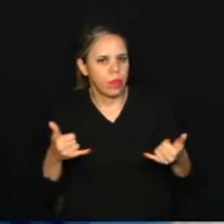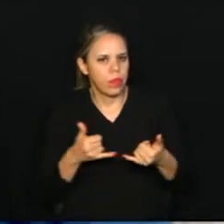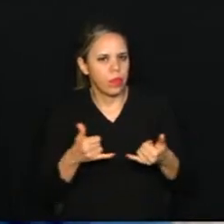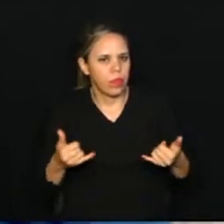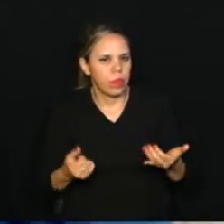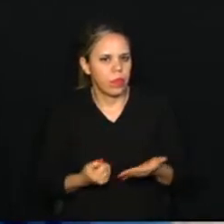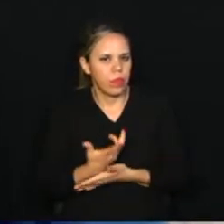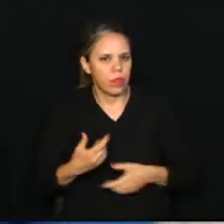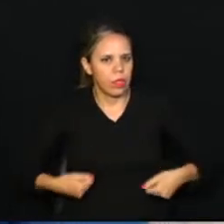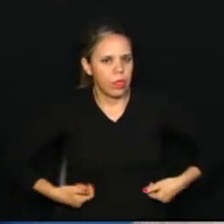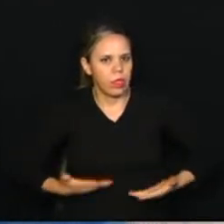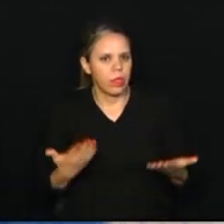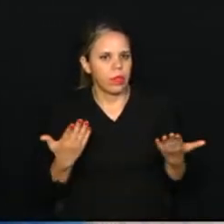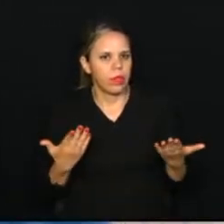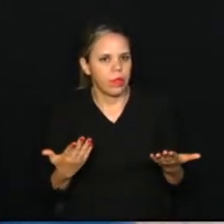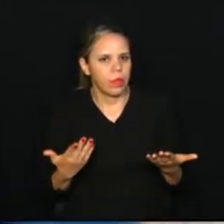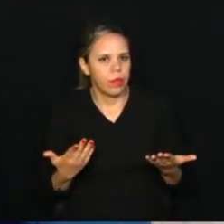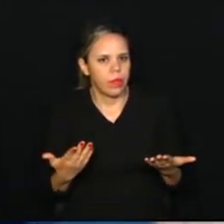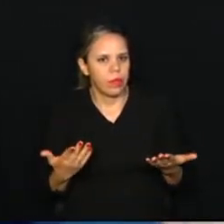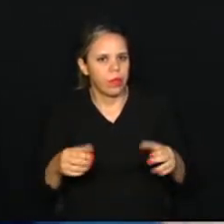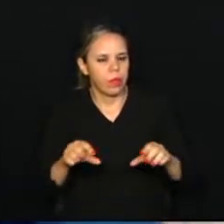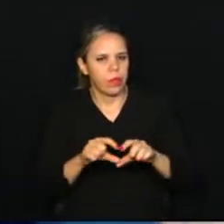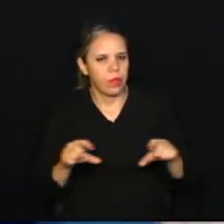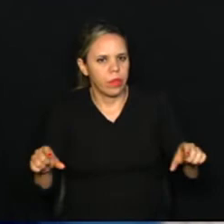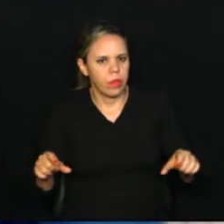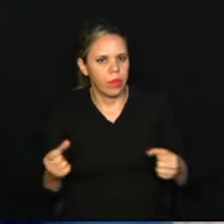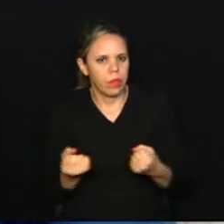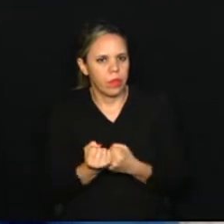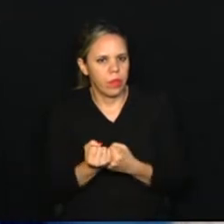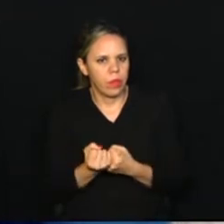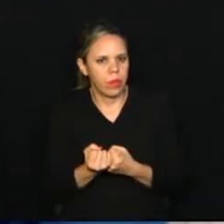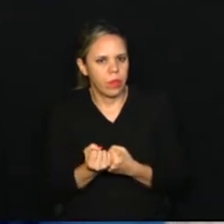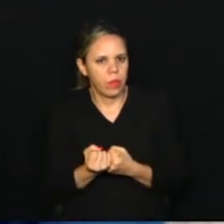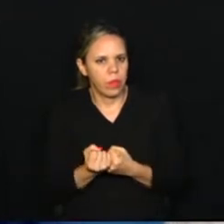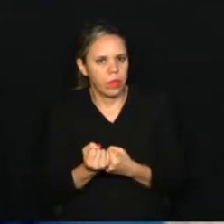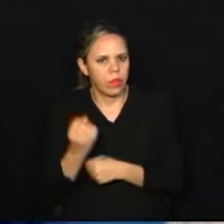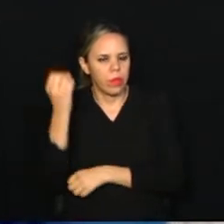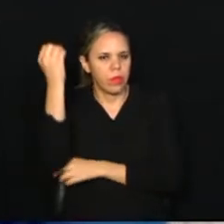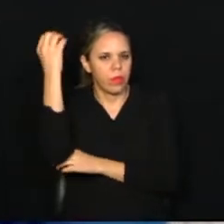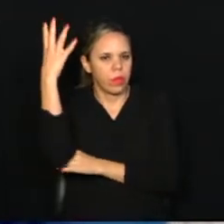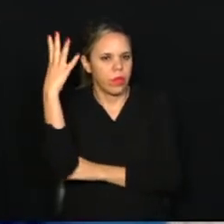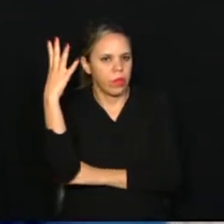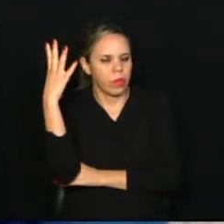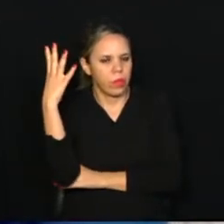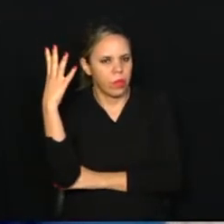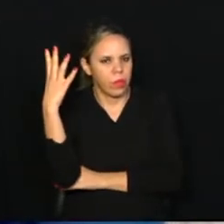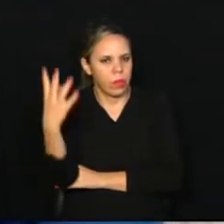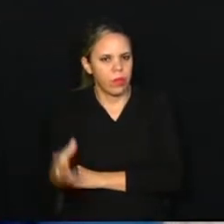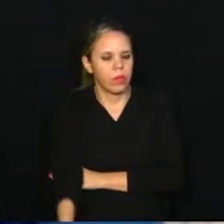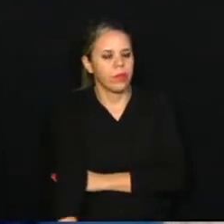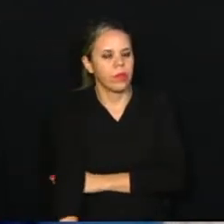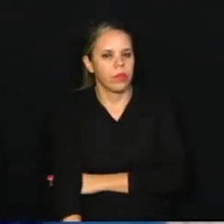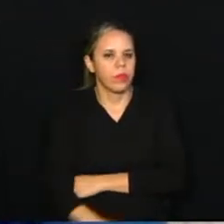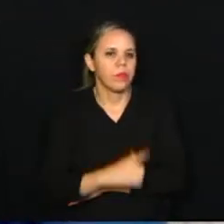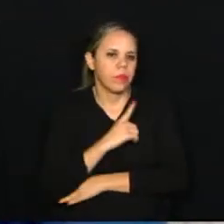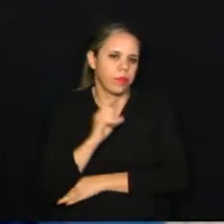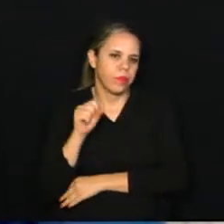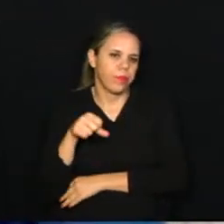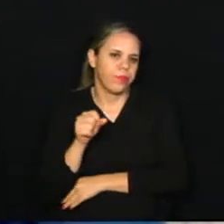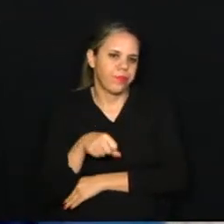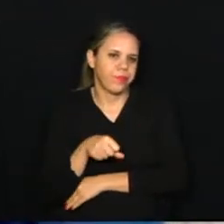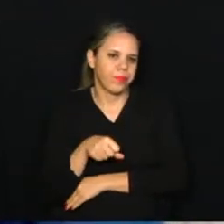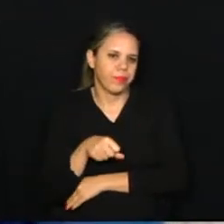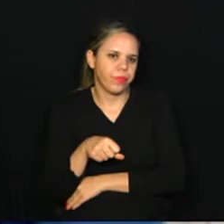dos cabos, a colocação desses cabos, eles são apoiados nos postos de energia elétrica. Então, a gente tem sim